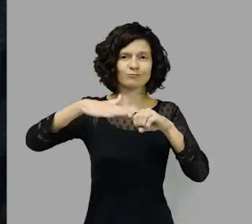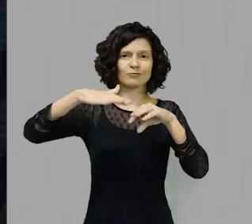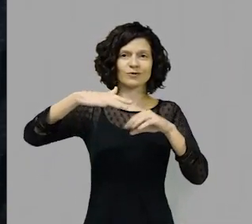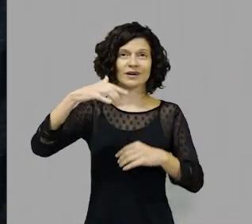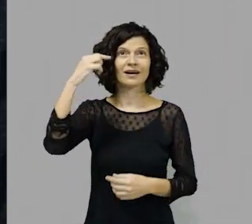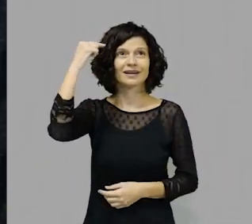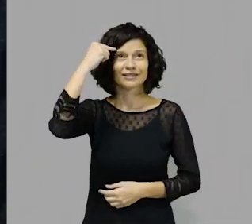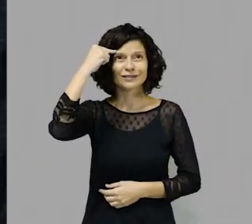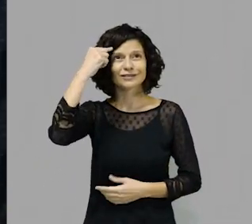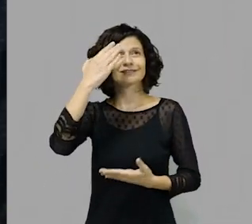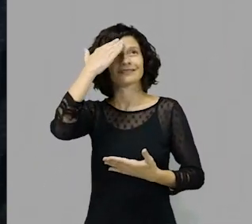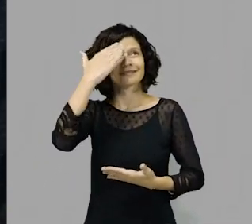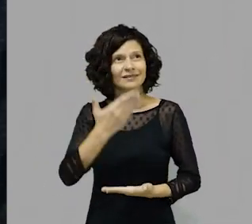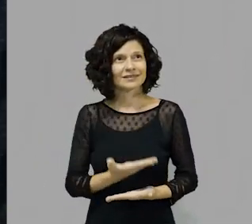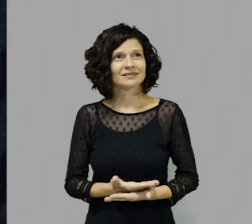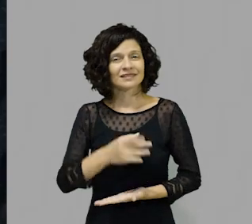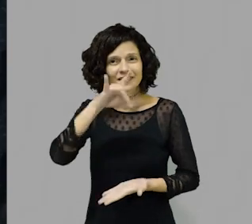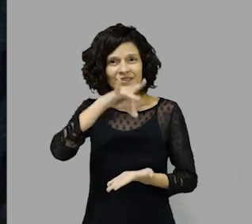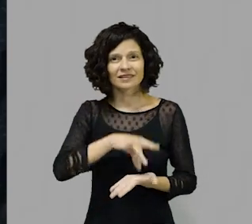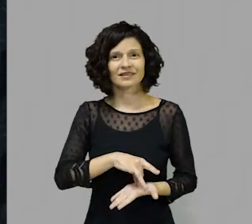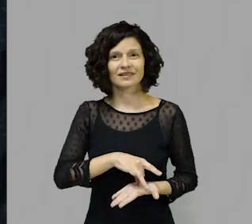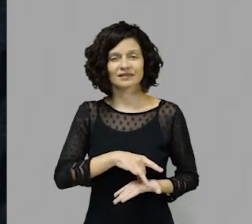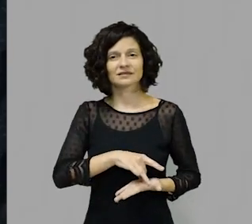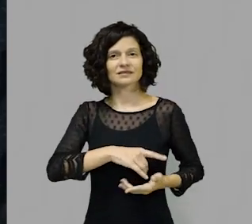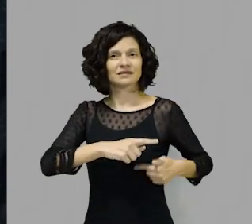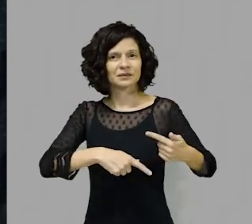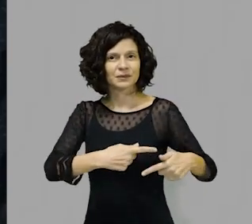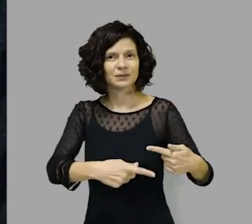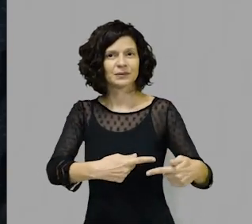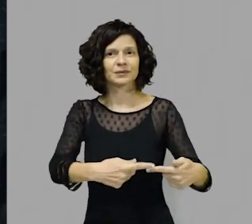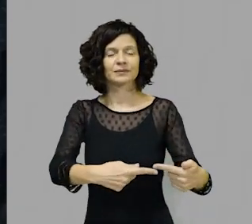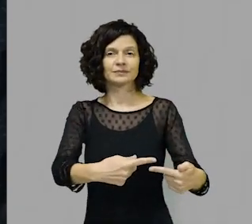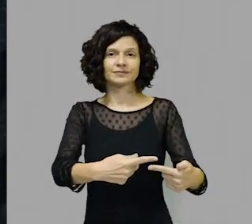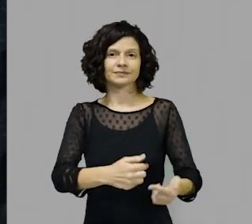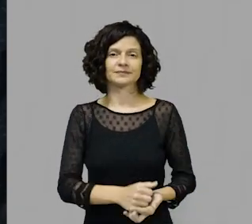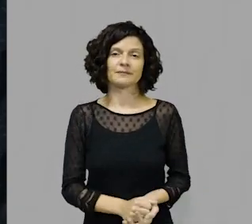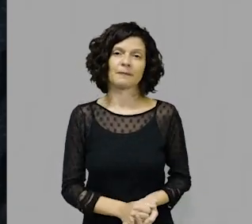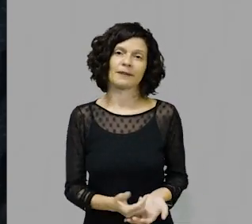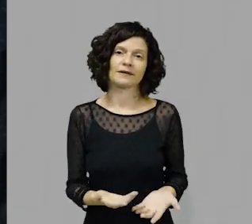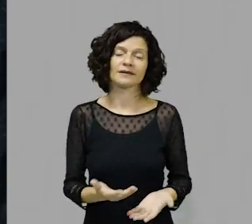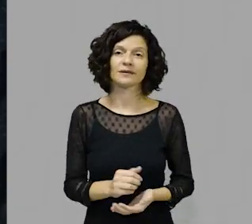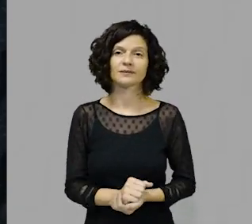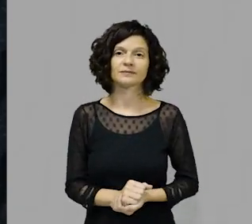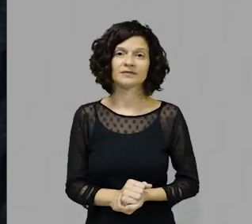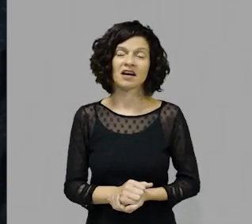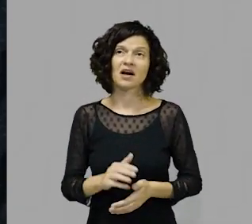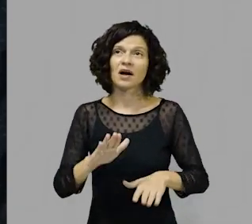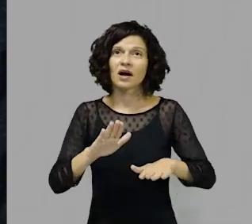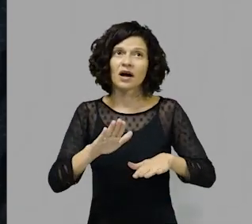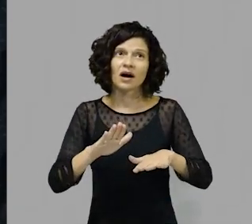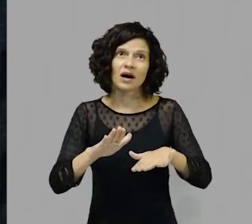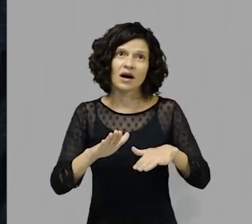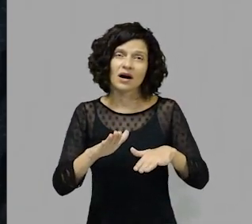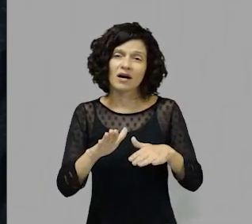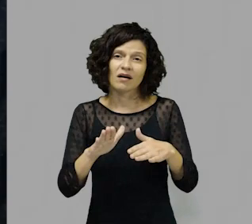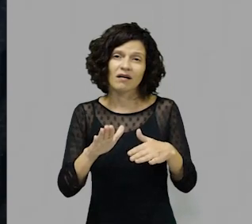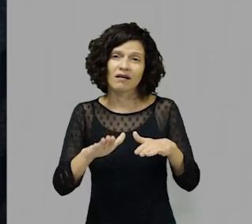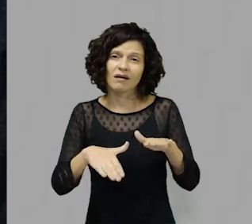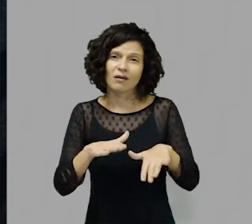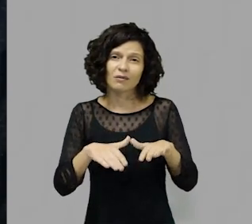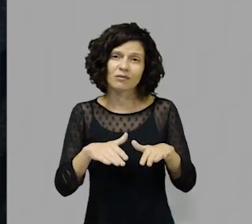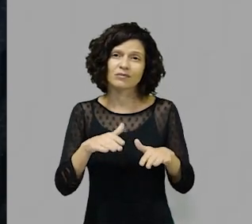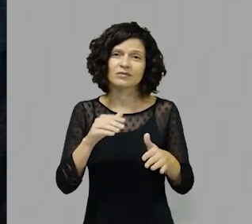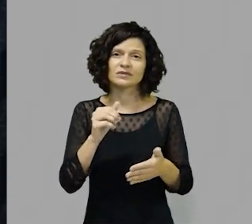vai reproduzir isso ao longo do tempo. E vai estabelecer algumas profissões como impossíveis para ela, alguns